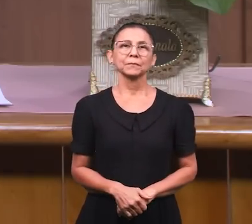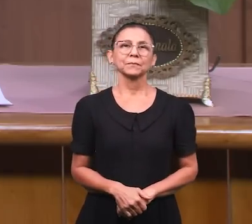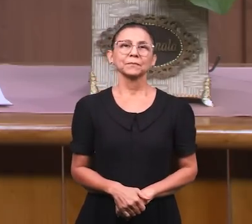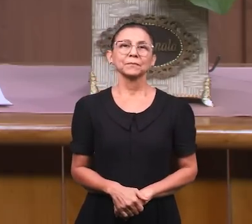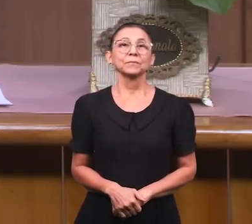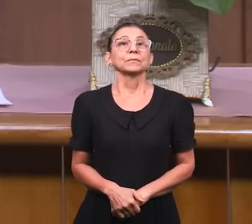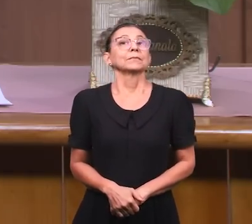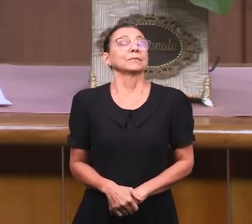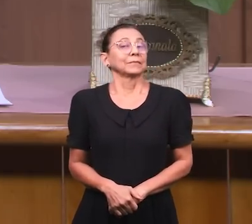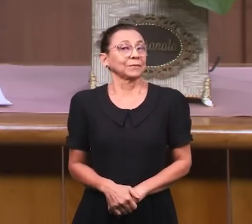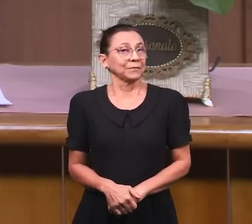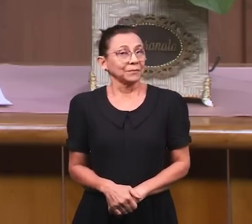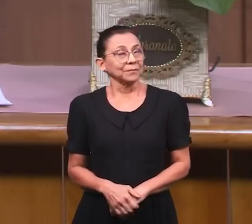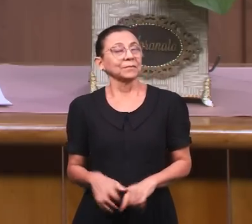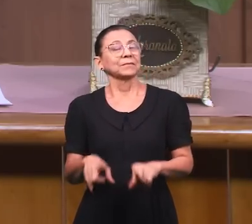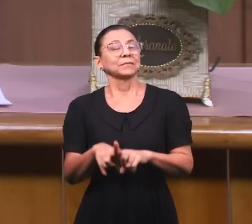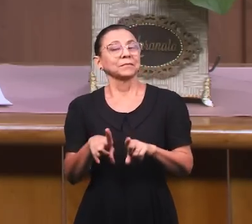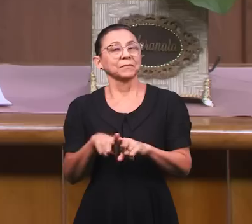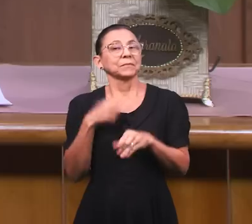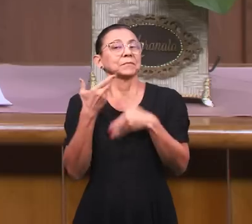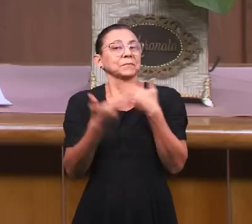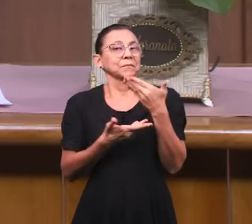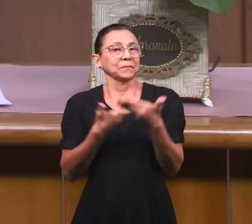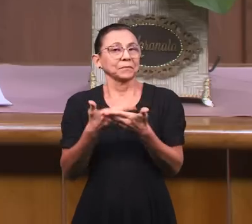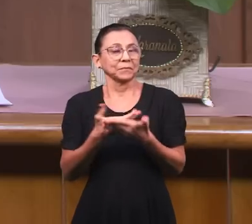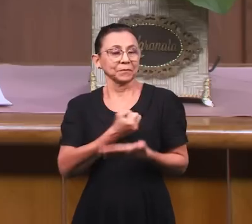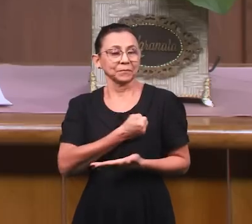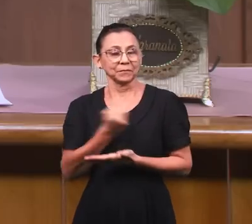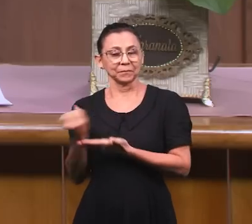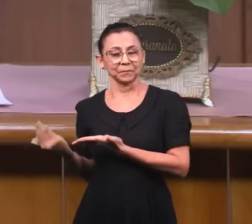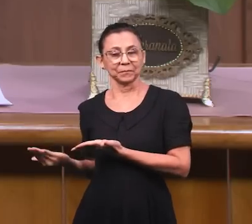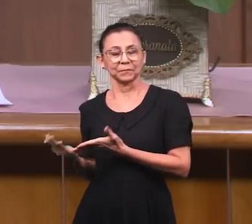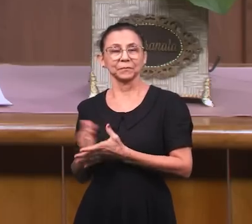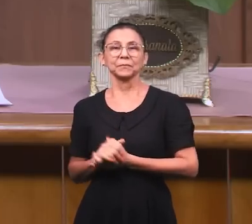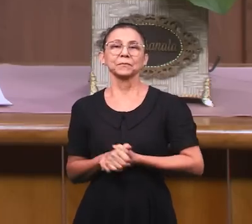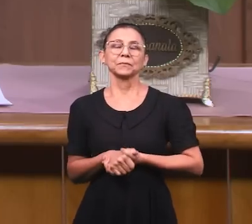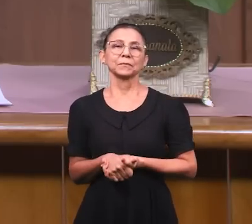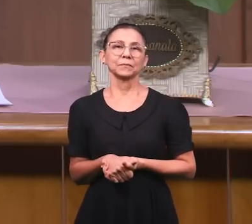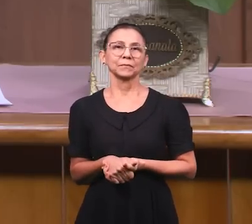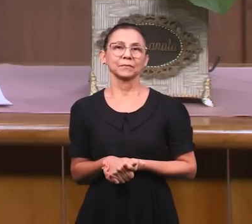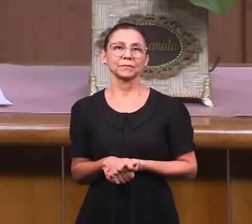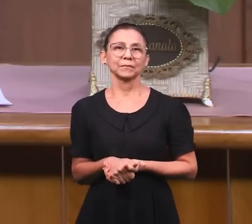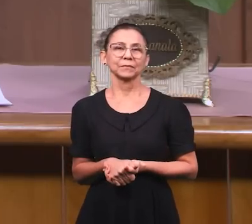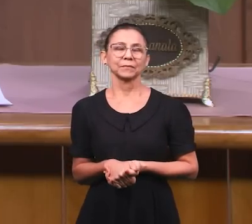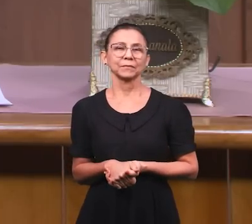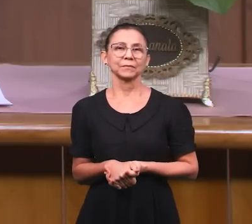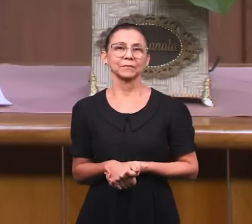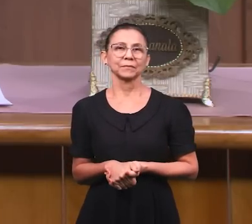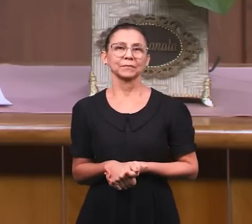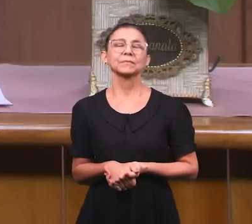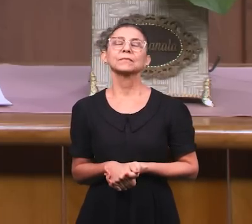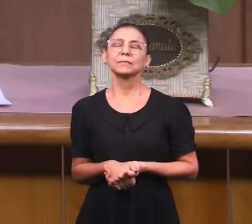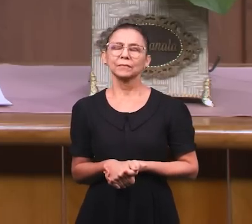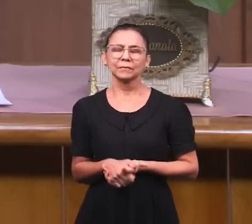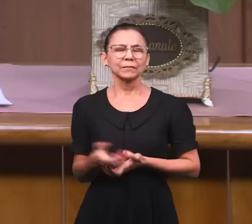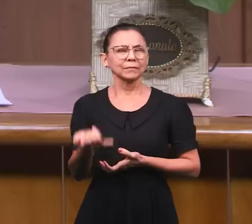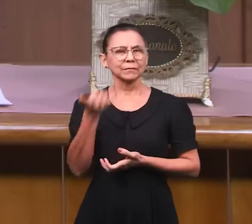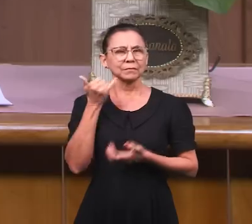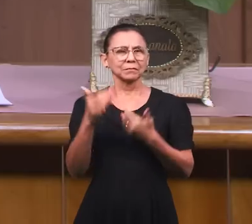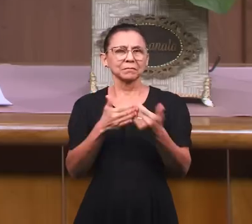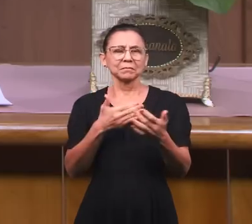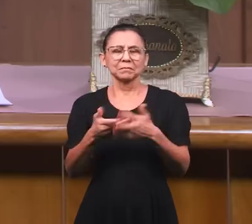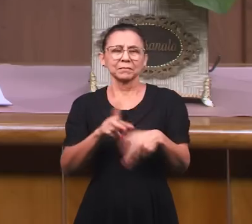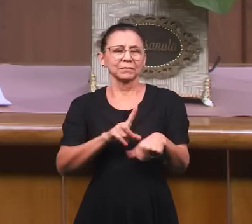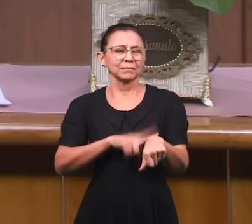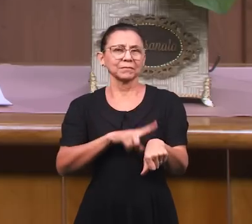sua experiência. E ainda há uma assistência pelo número 0800 707 3076. Você pode